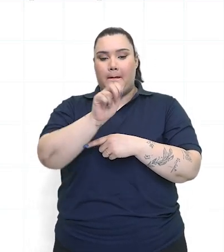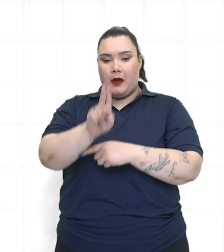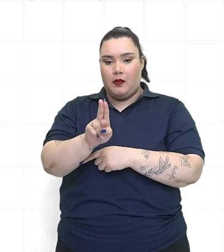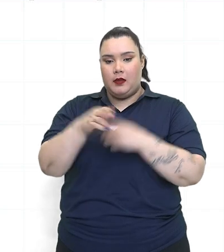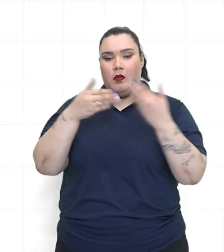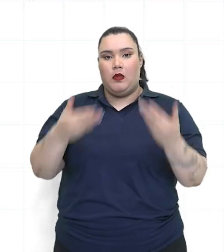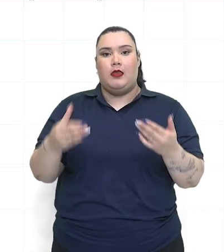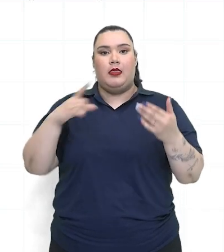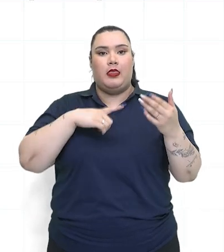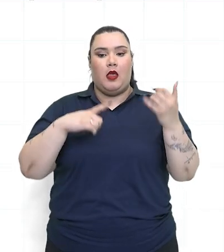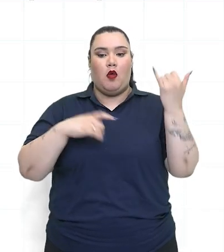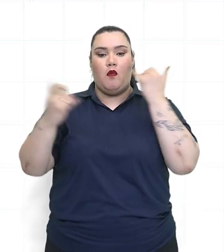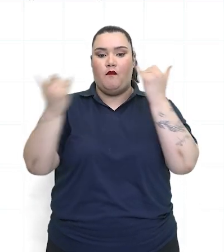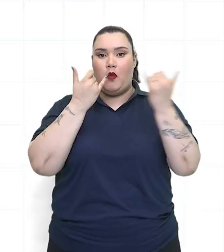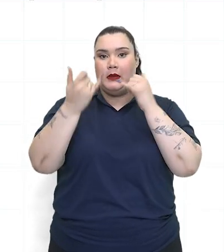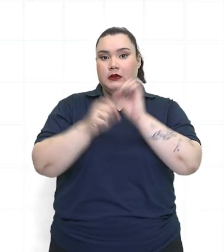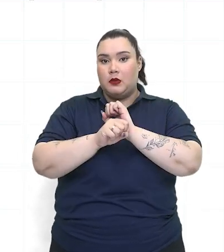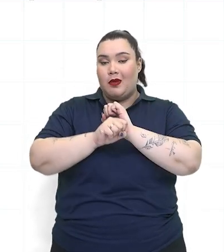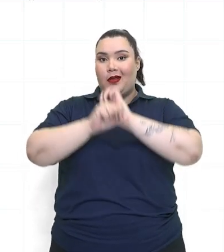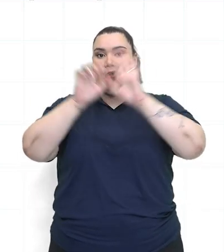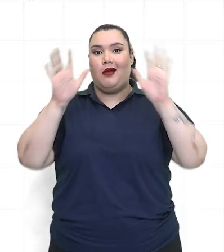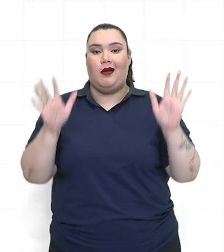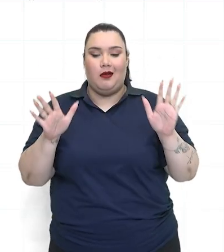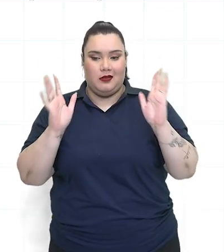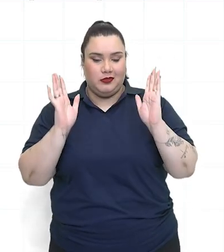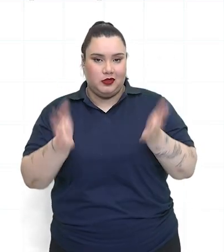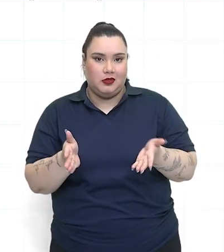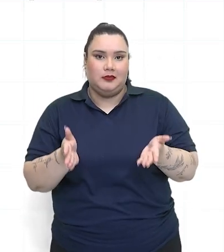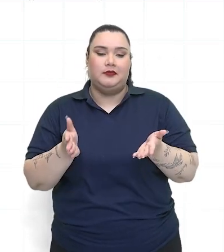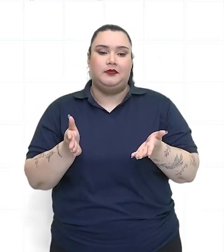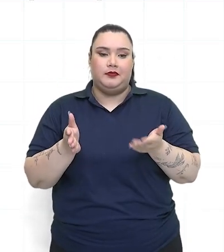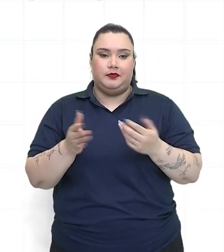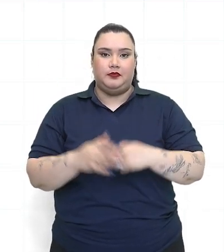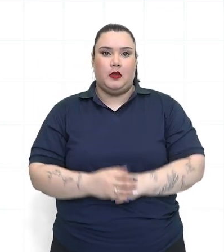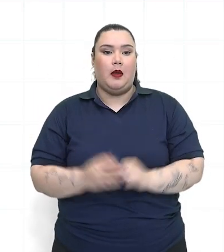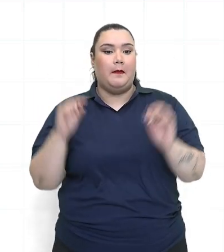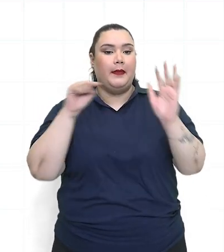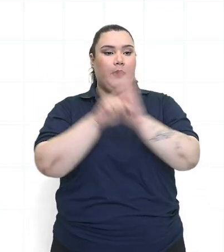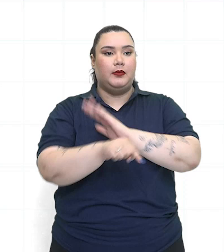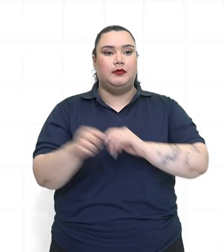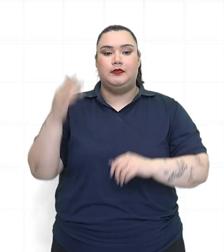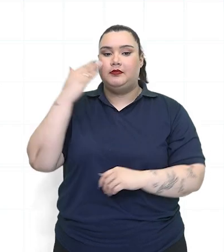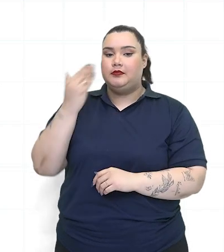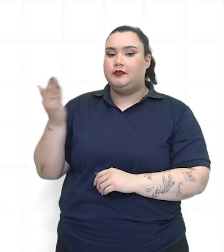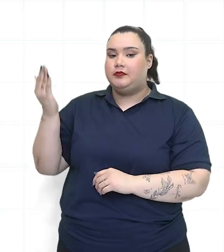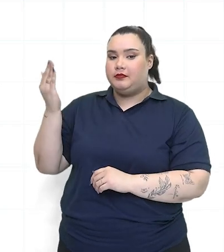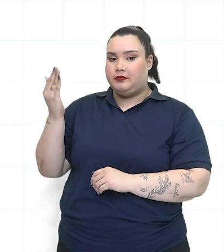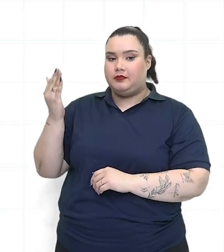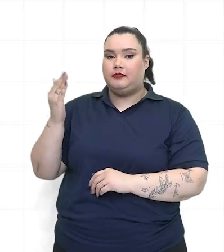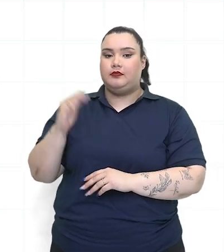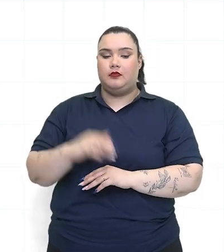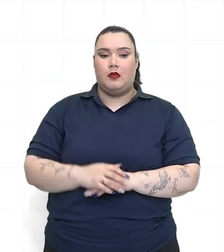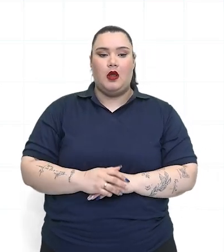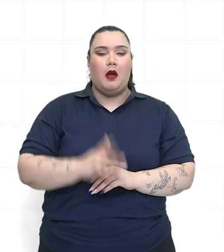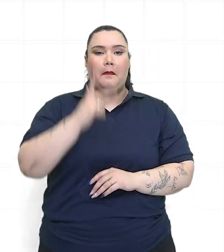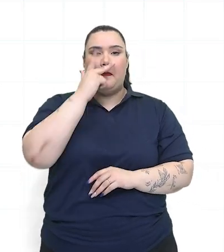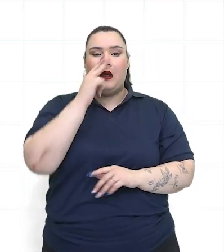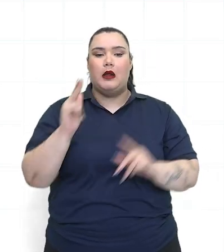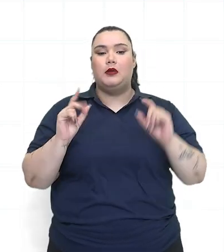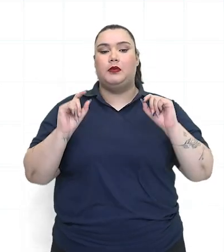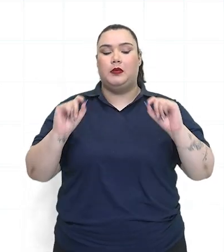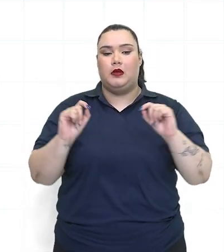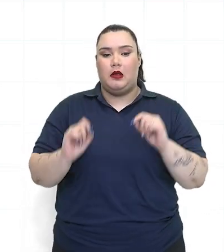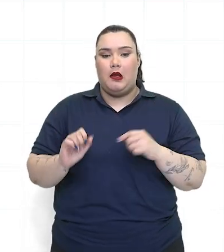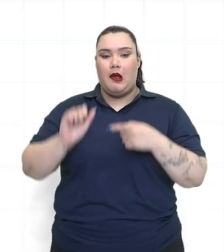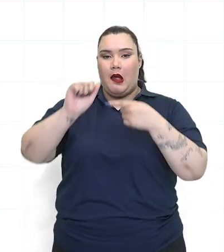tenho já a informação de forma clara. E vamos para a pergunta. Então, o bicho-pau se parece com o